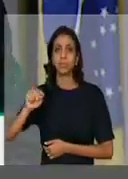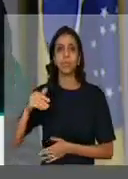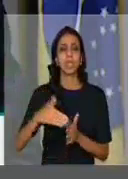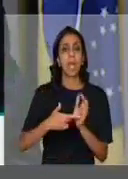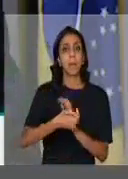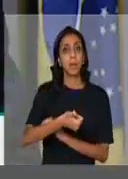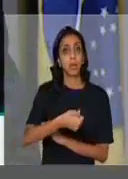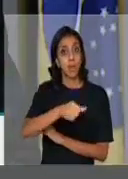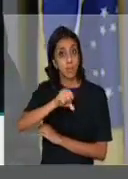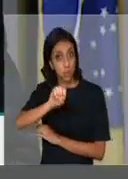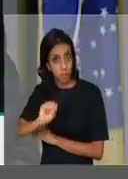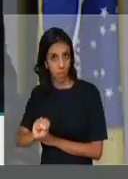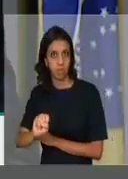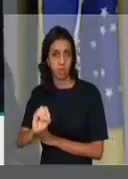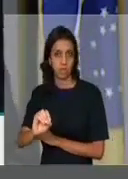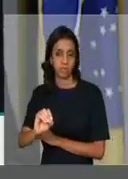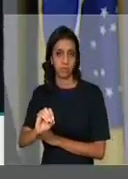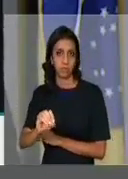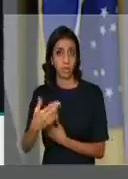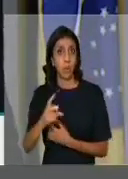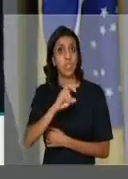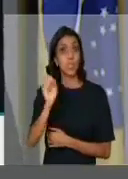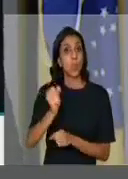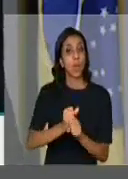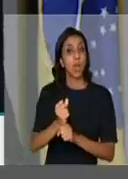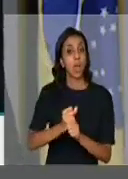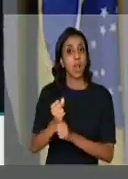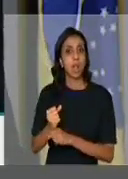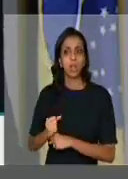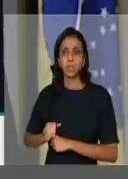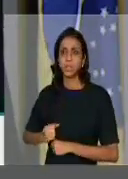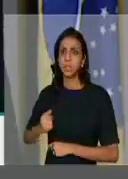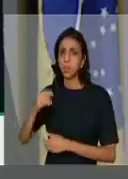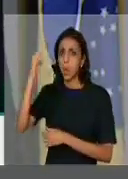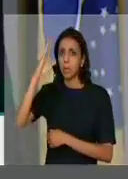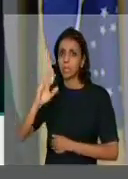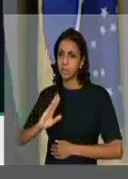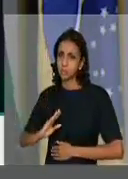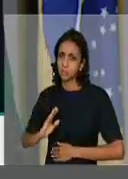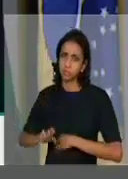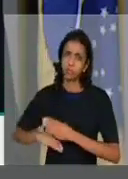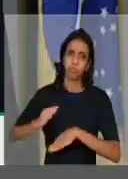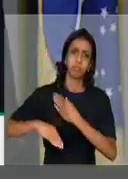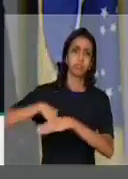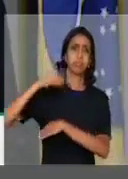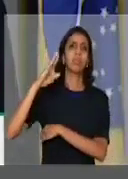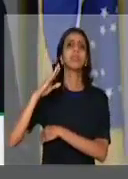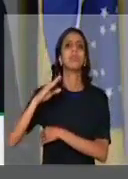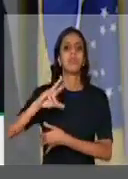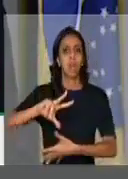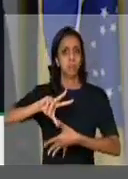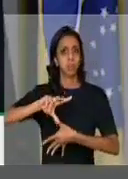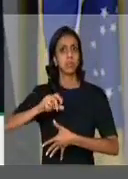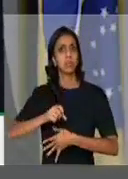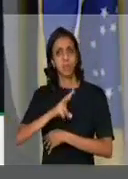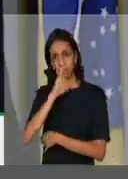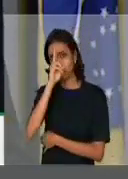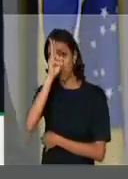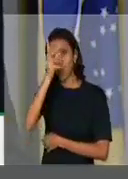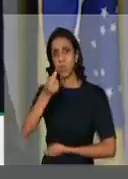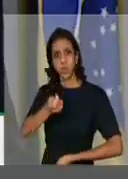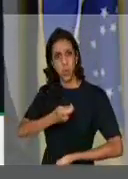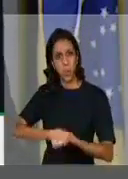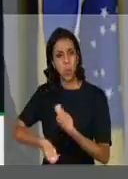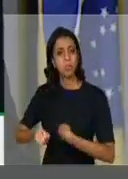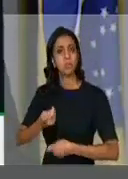1980. Durante 50 anos, o Brasil virou um tigre latino-americano, uma